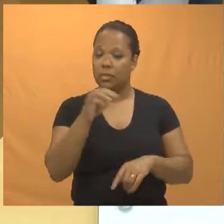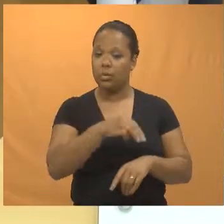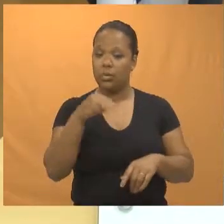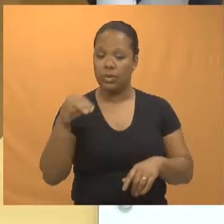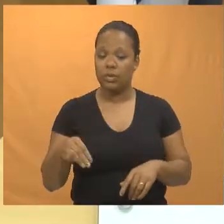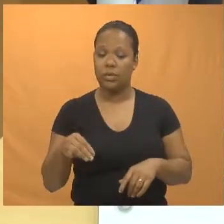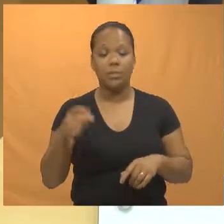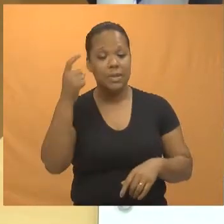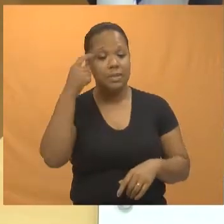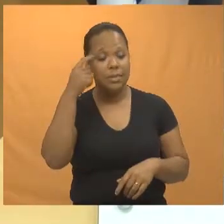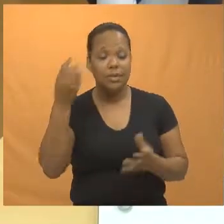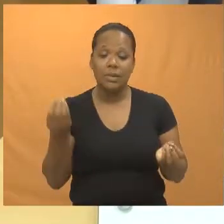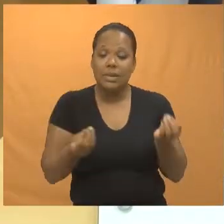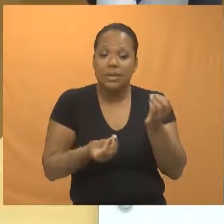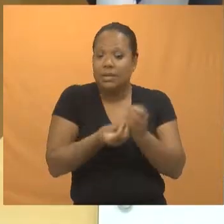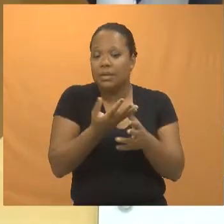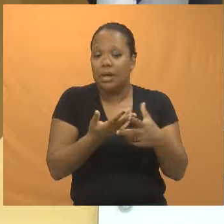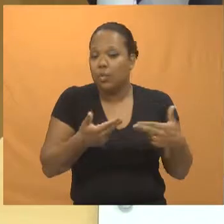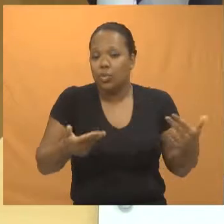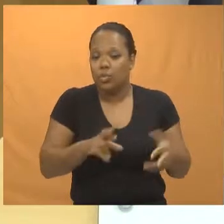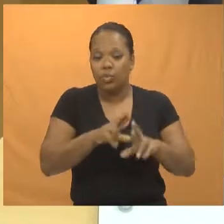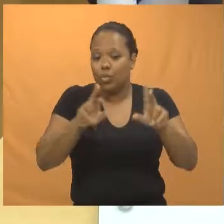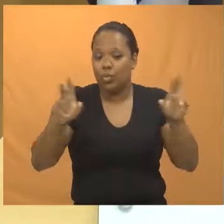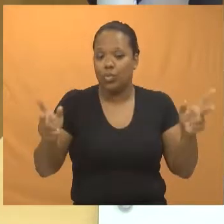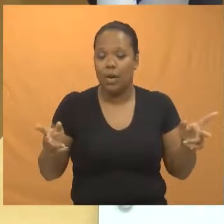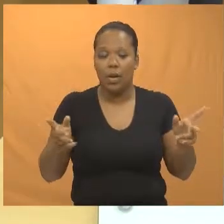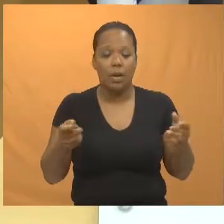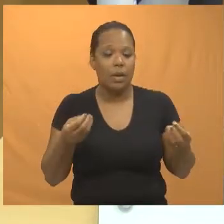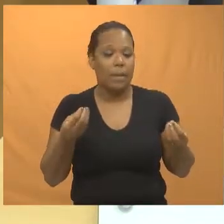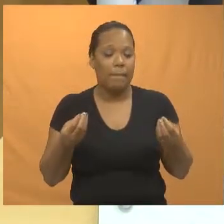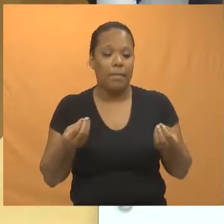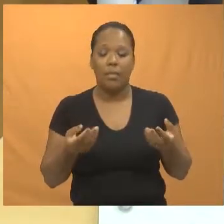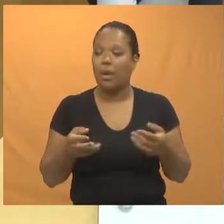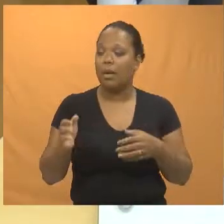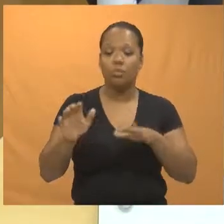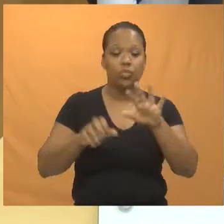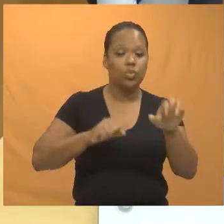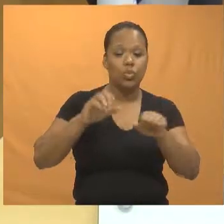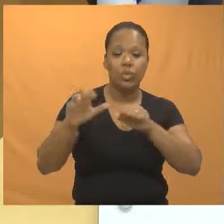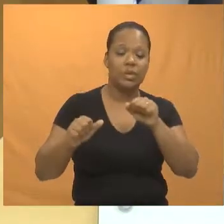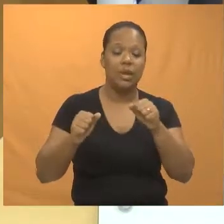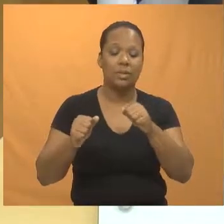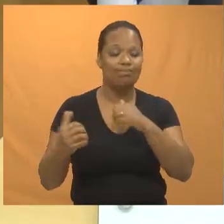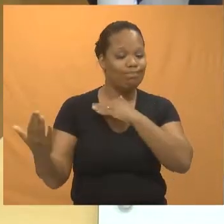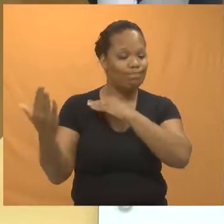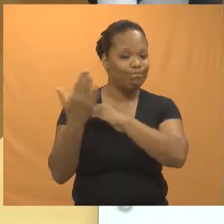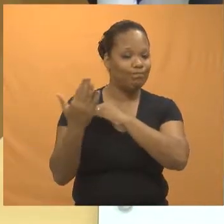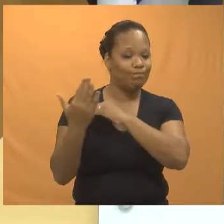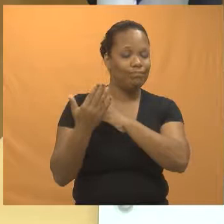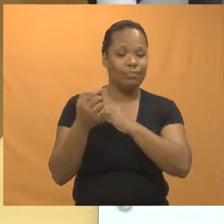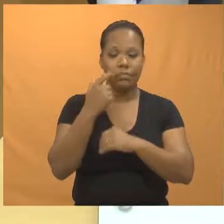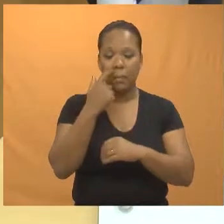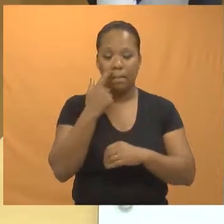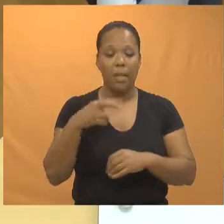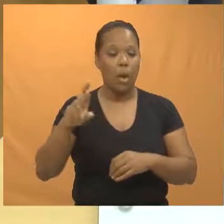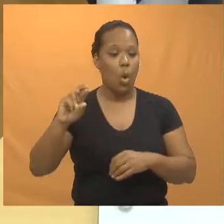precisa ser criativo. O município precisa buscar empreendimentos, o município precisa, como diz o